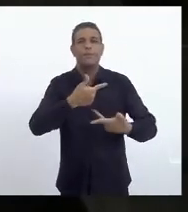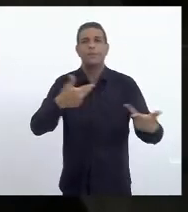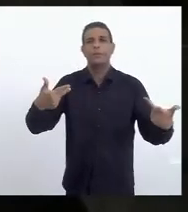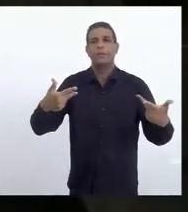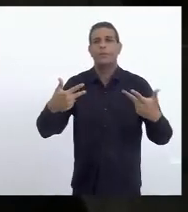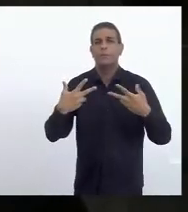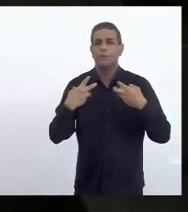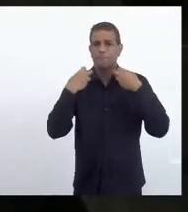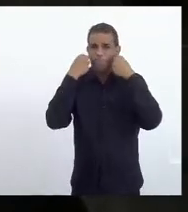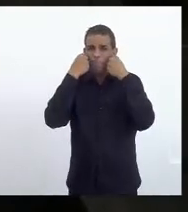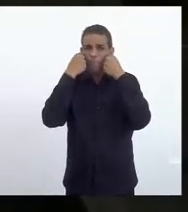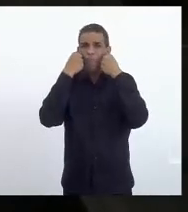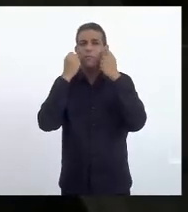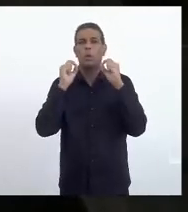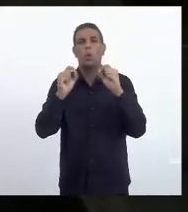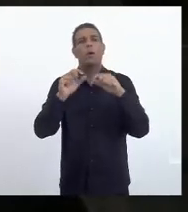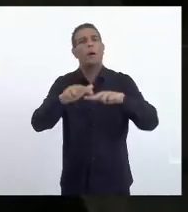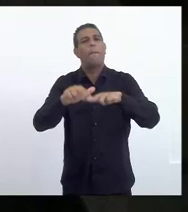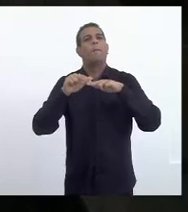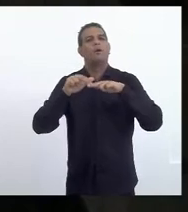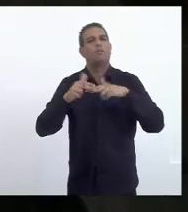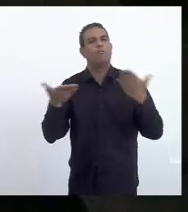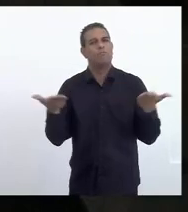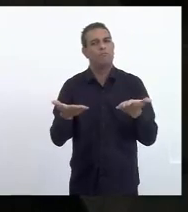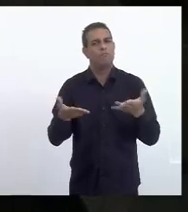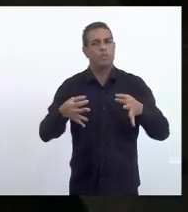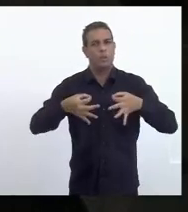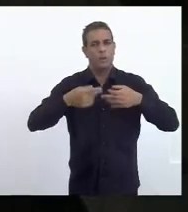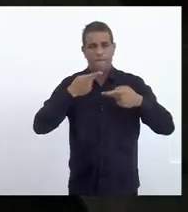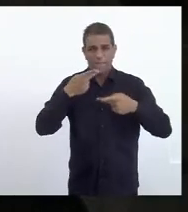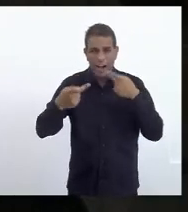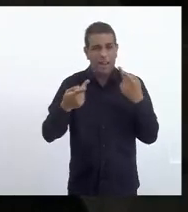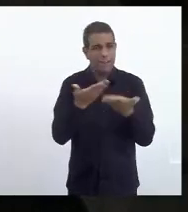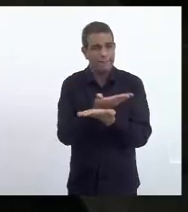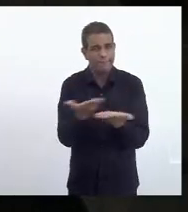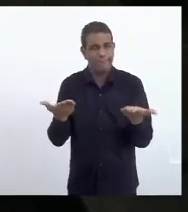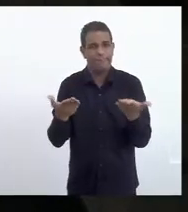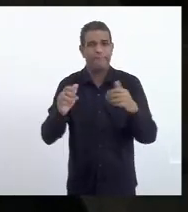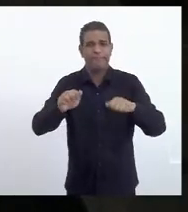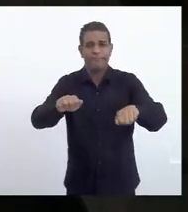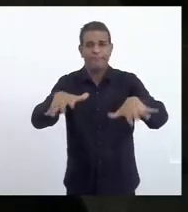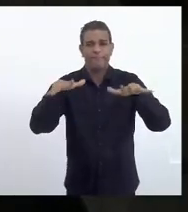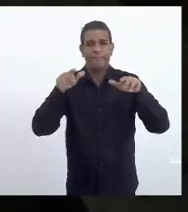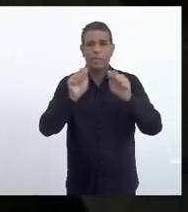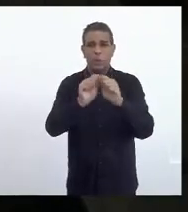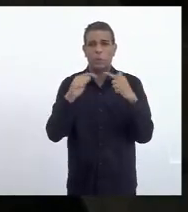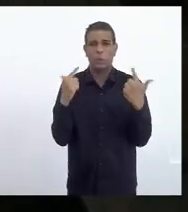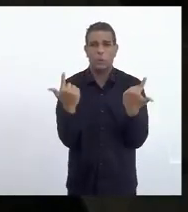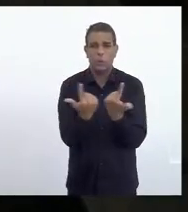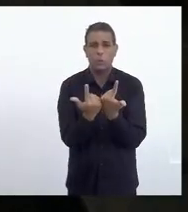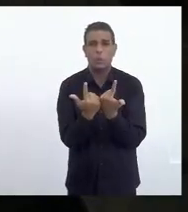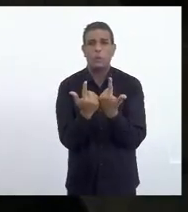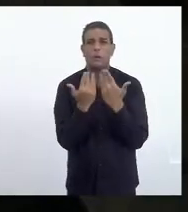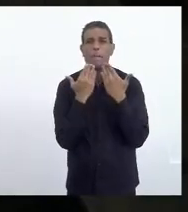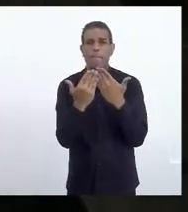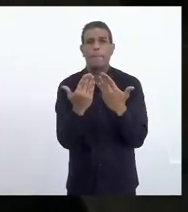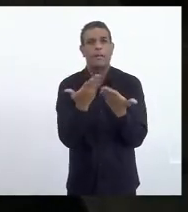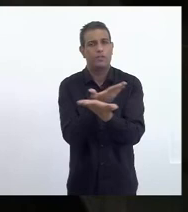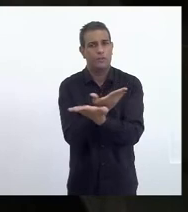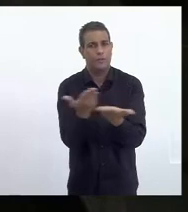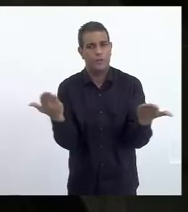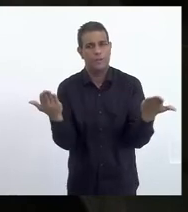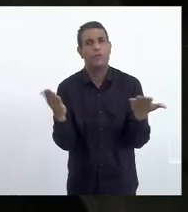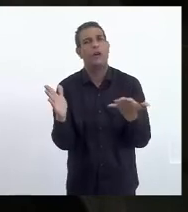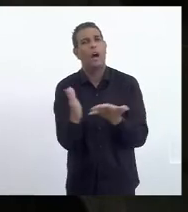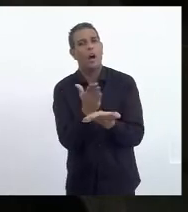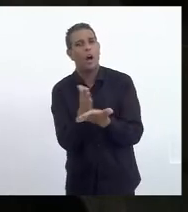uma vergonha uma vergonha por isso eu quero aqui da Tribuna da alerj quero ressaltar